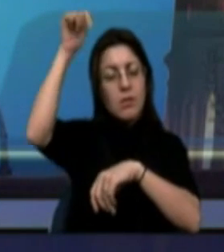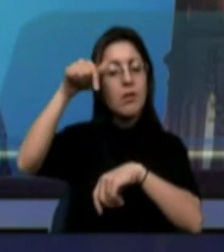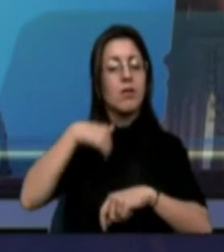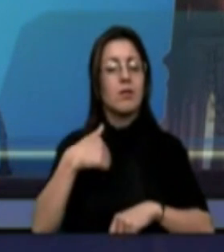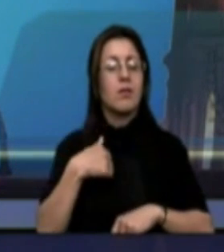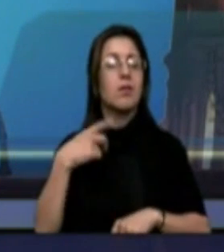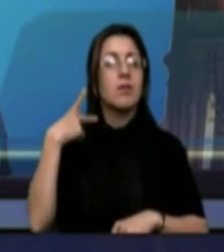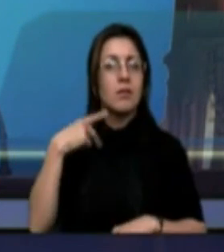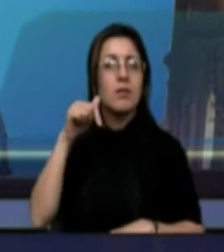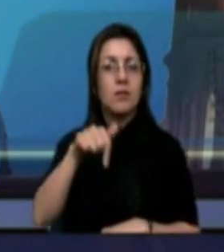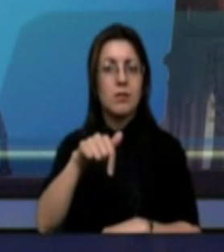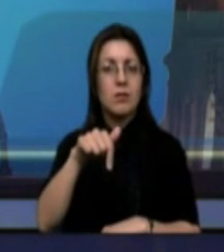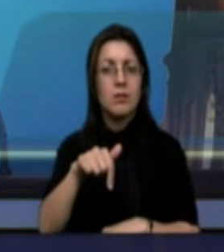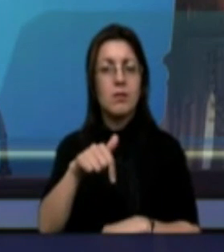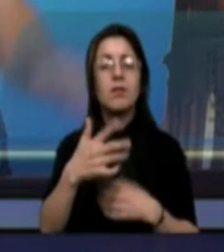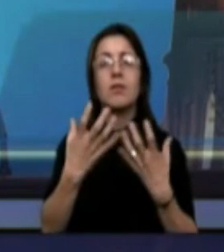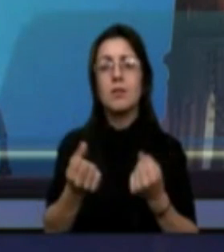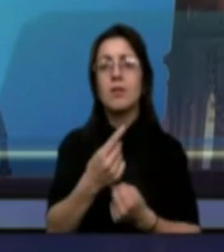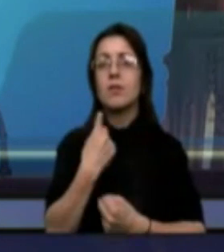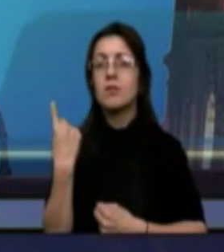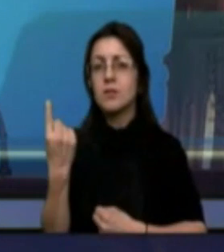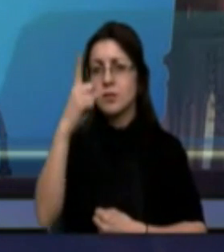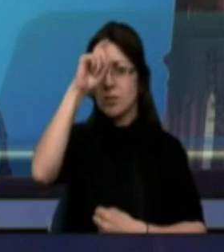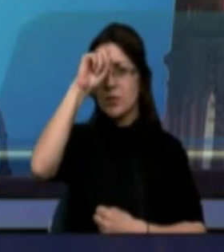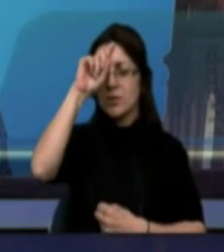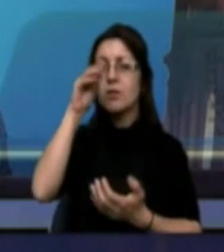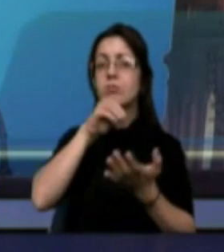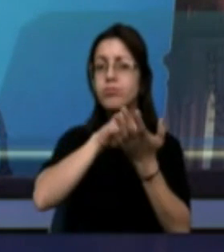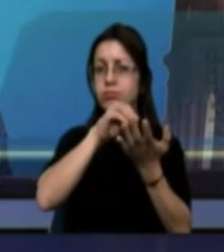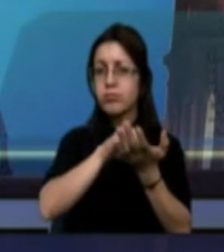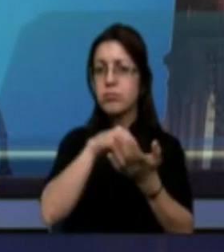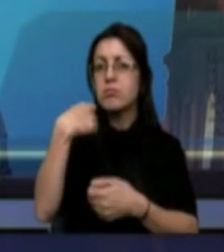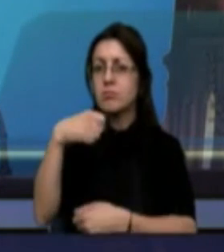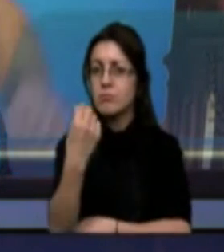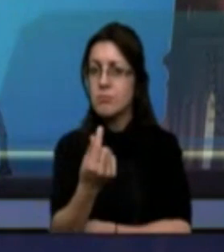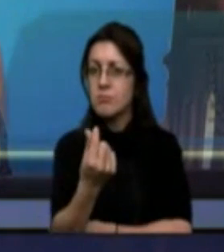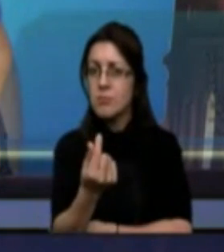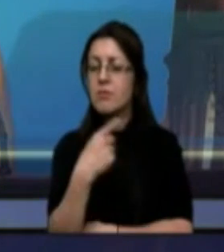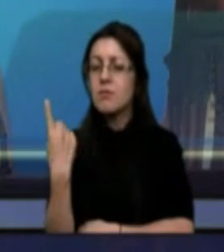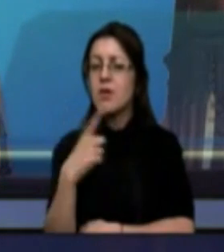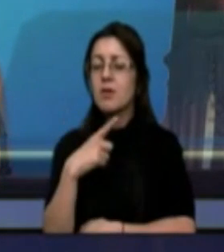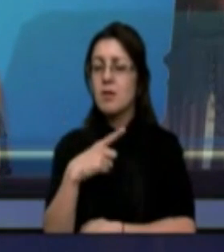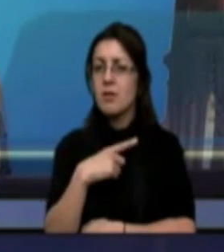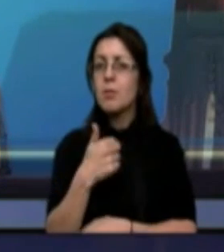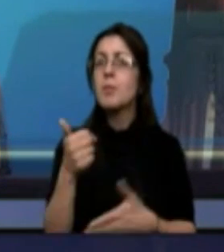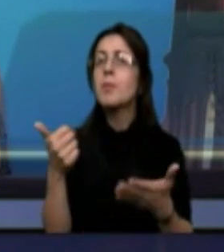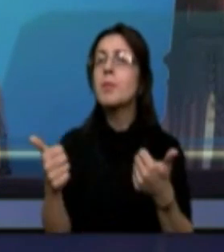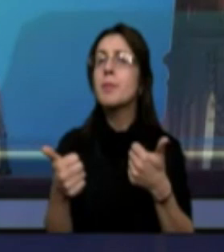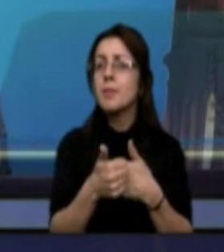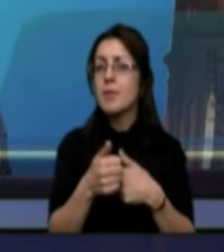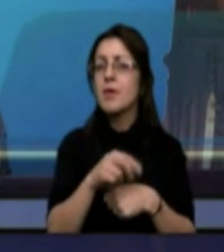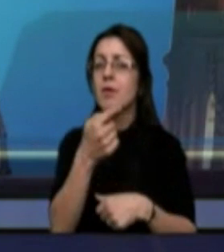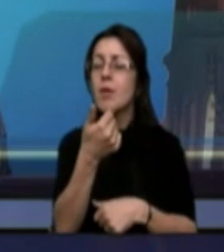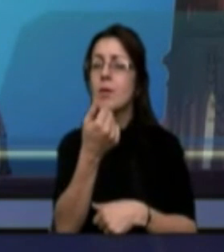de parlamentar e vereador, admiti que os nossos hospitais carentes estão precisando de dinheiro e a gente dá perto de meio milhão para fazer